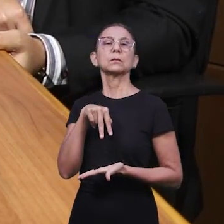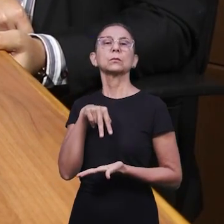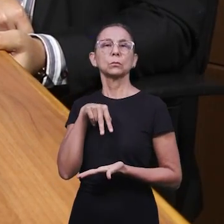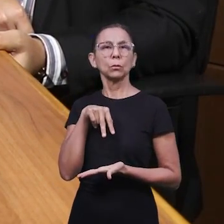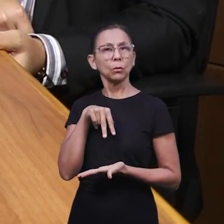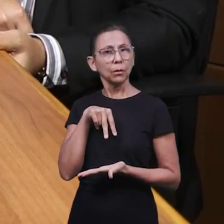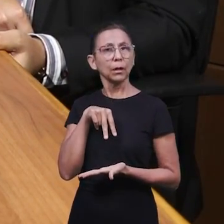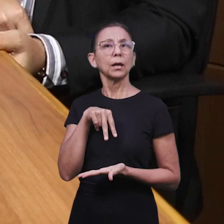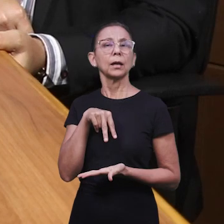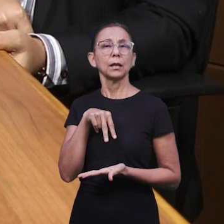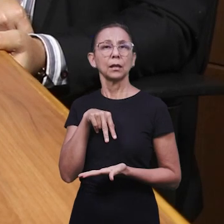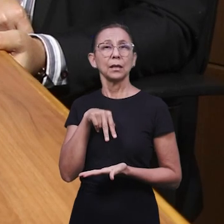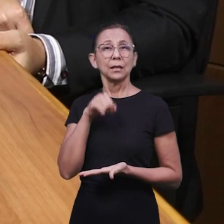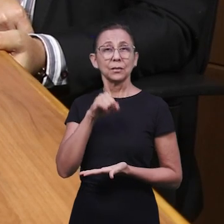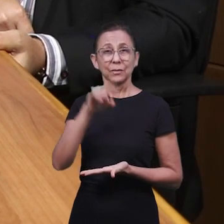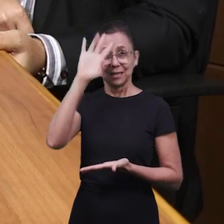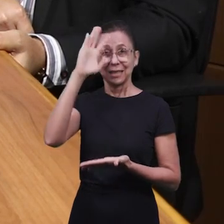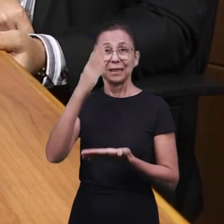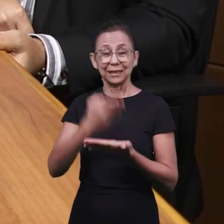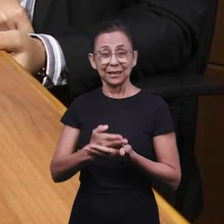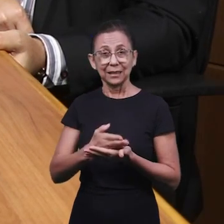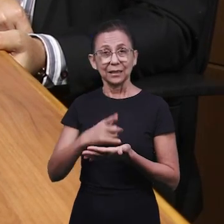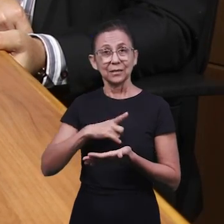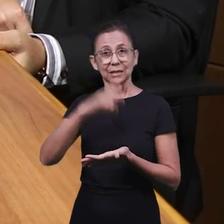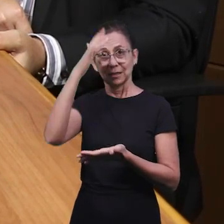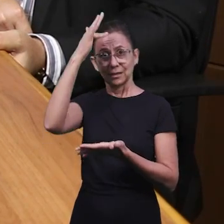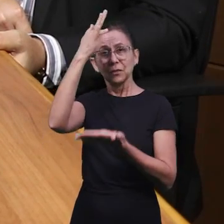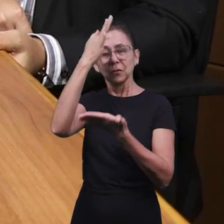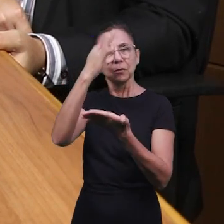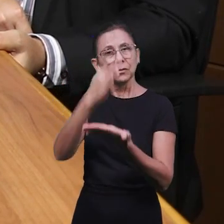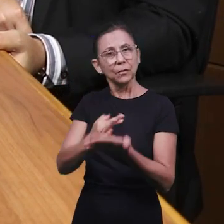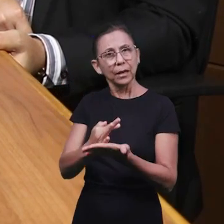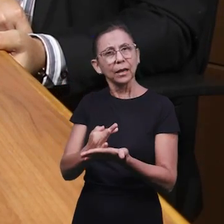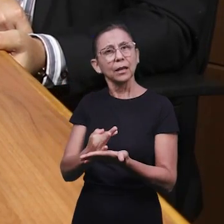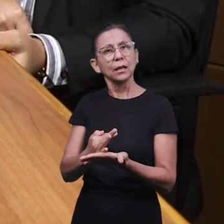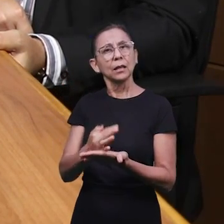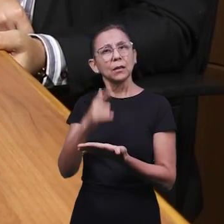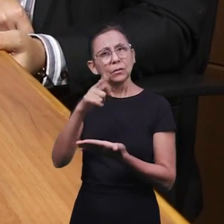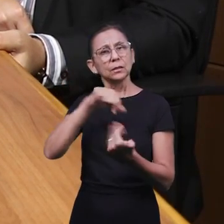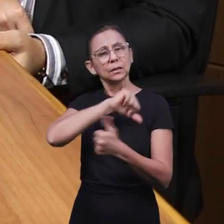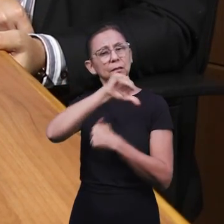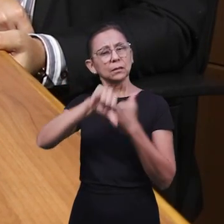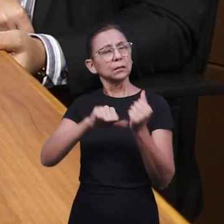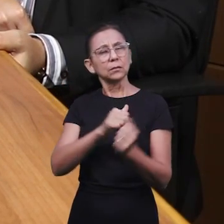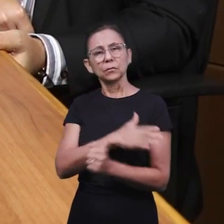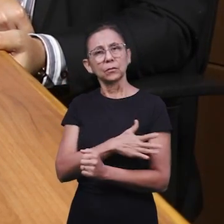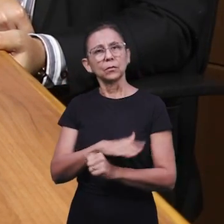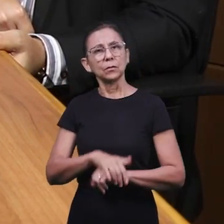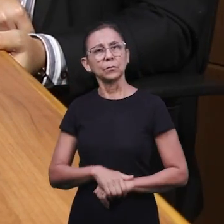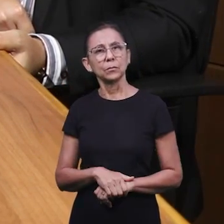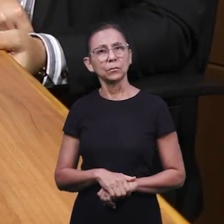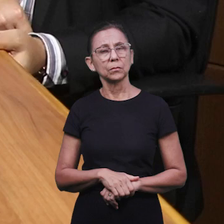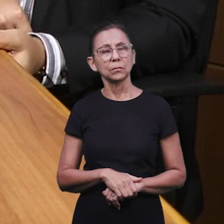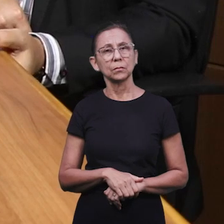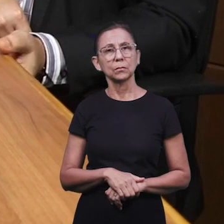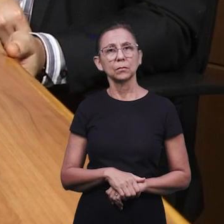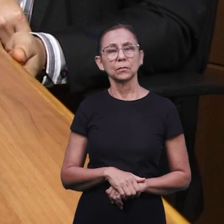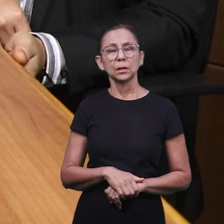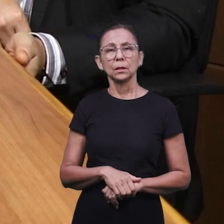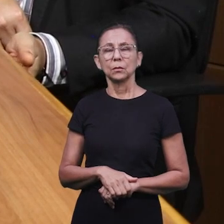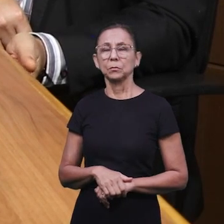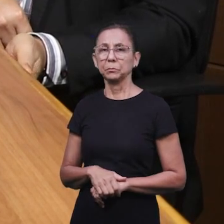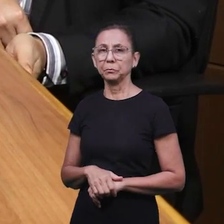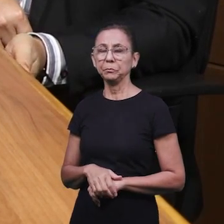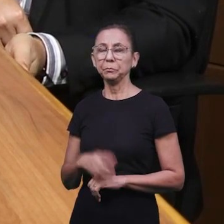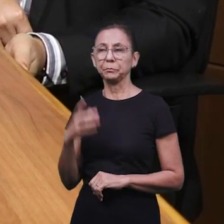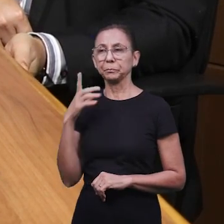ter contato com essa fé viva, ele se transforma. Saulo se transformou completamente, não é? Completamente. Eu acho